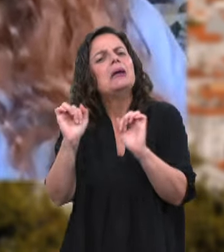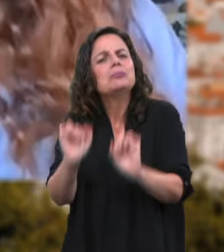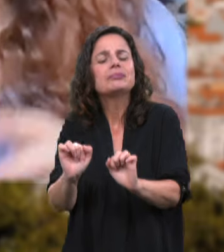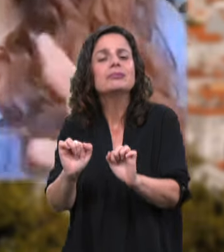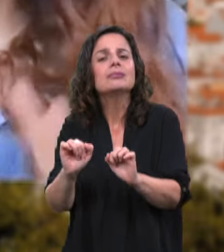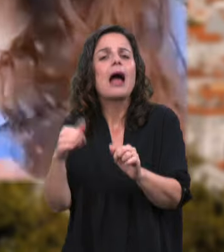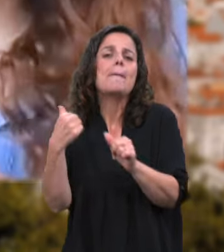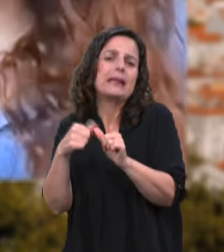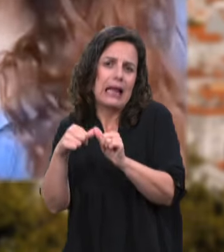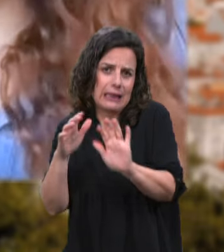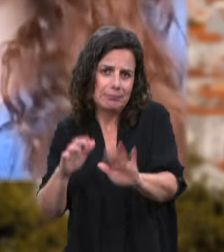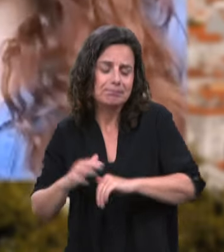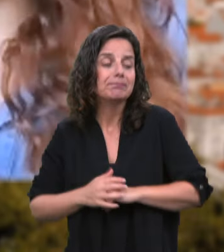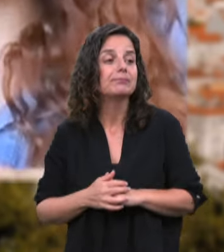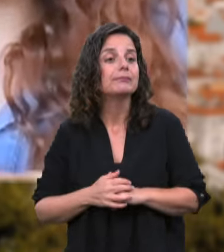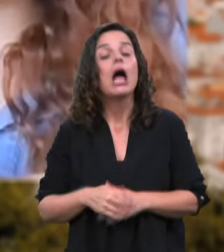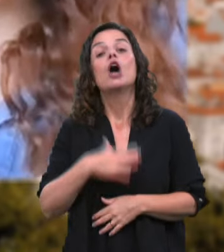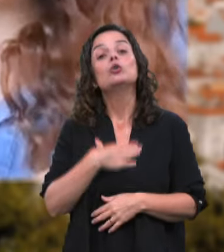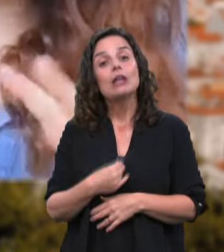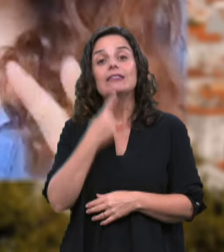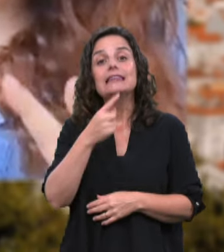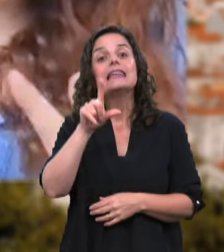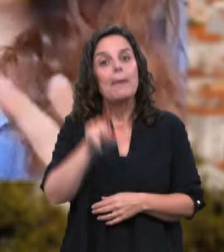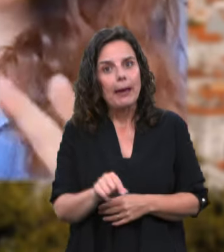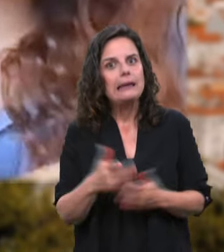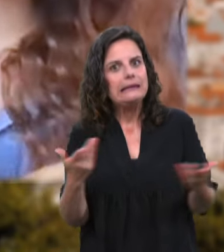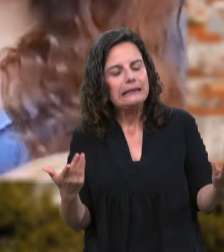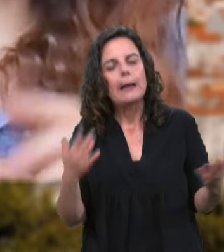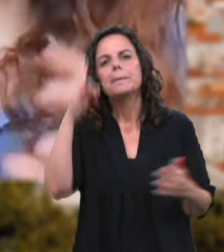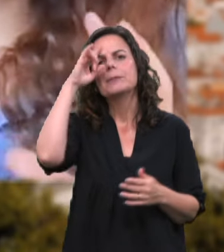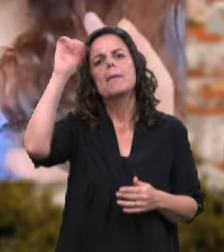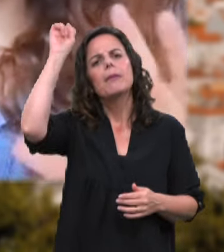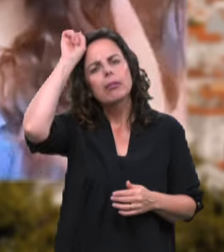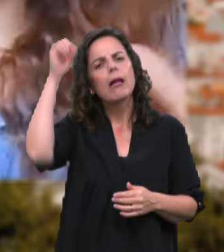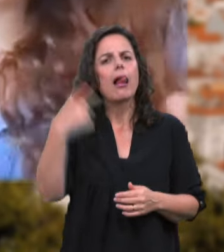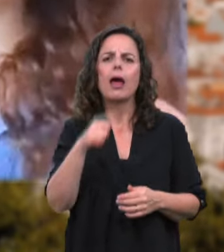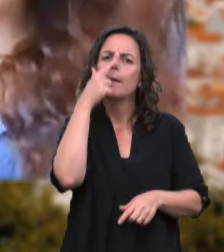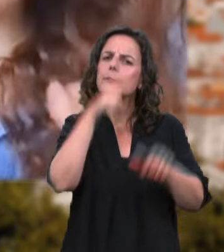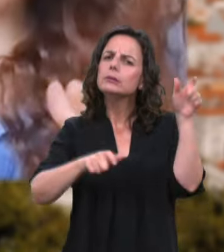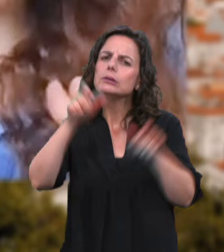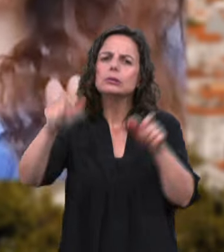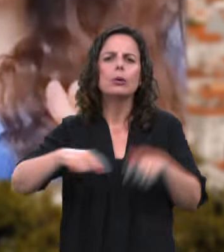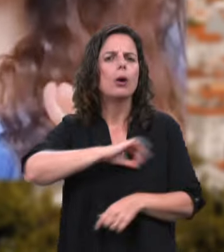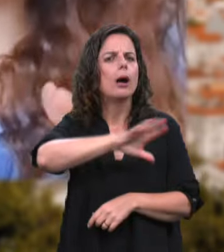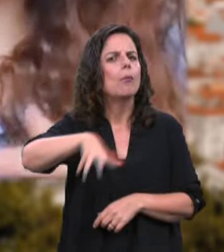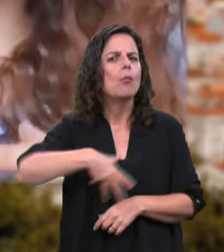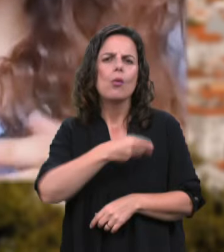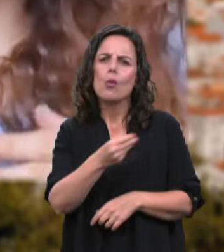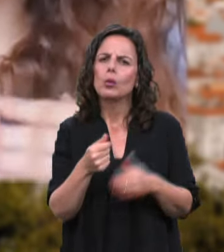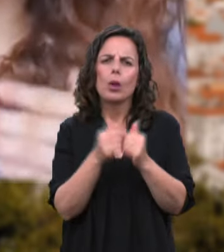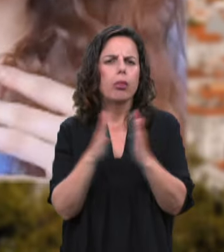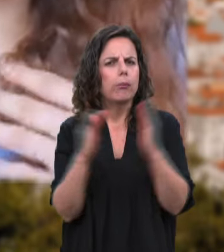batatas. Outra coisa que eu quero referir também é que Berlim tem pessoas de todo o mundo, por isso